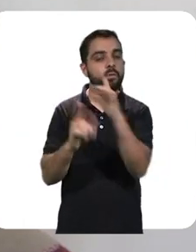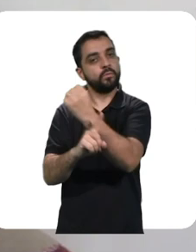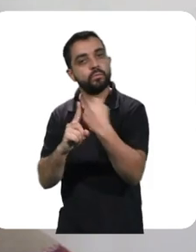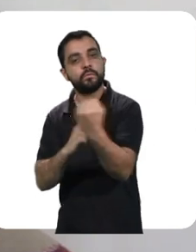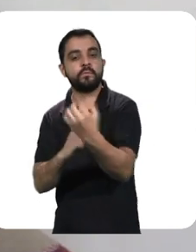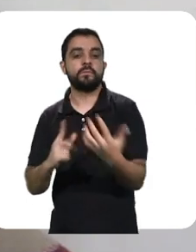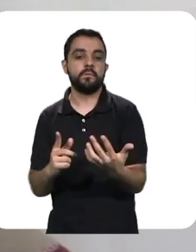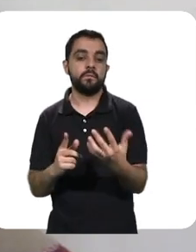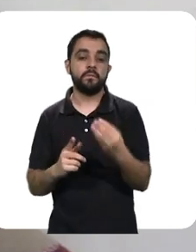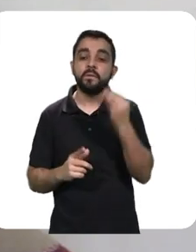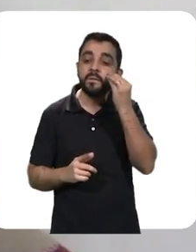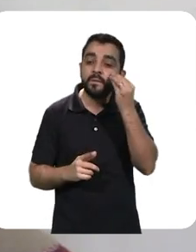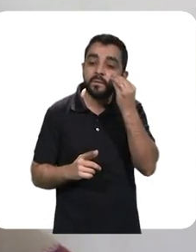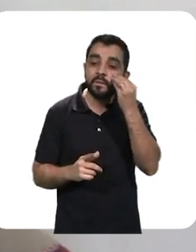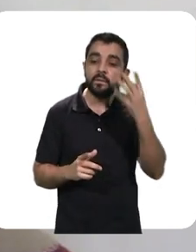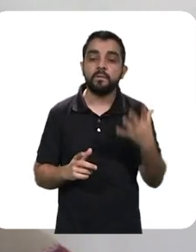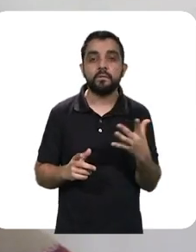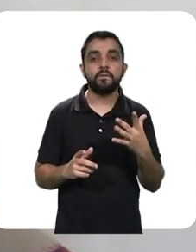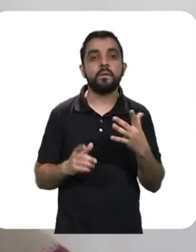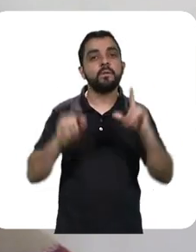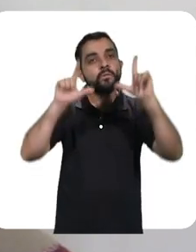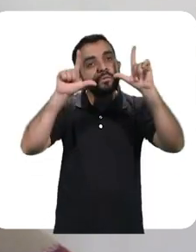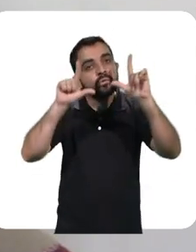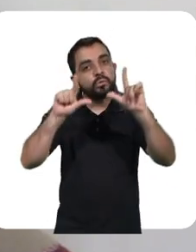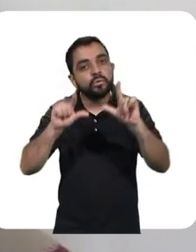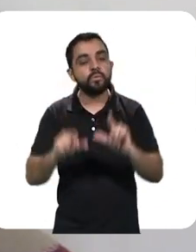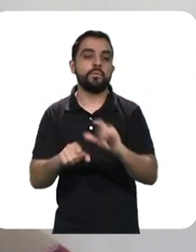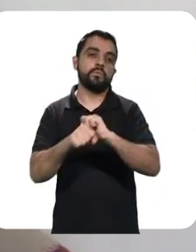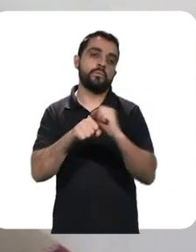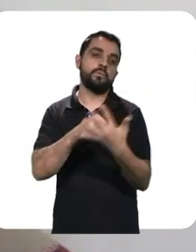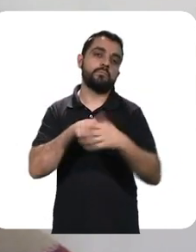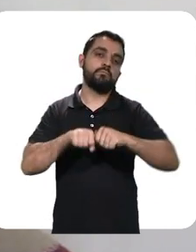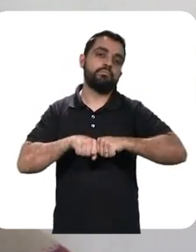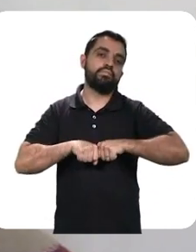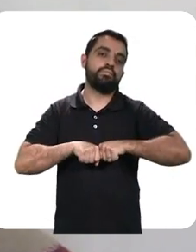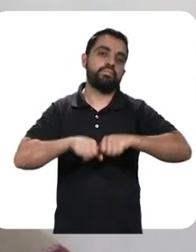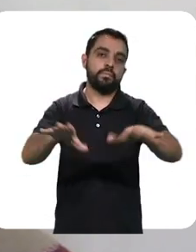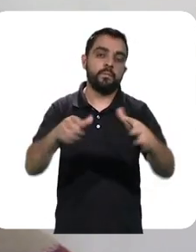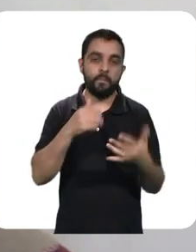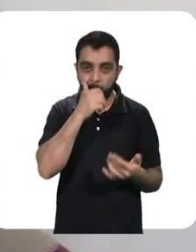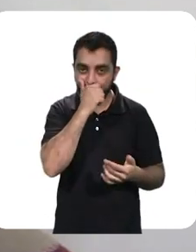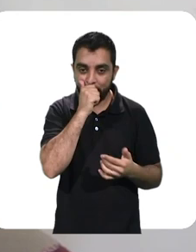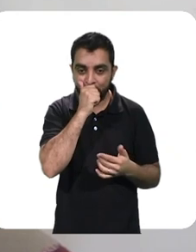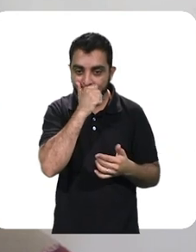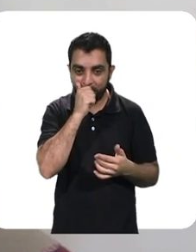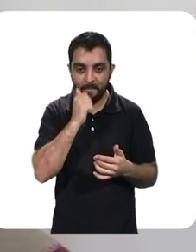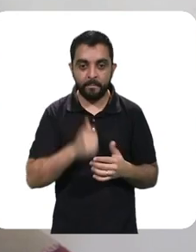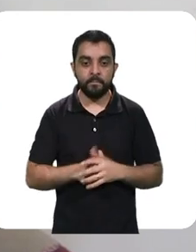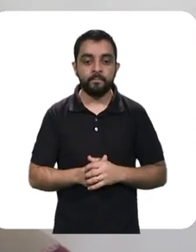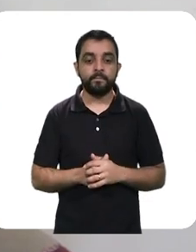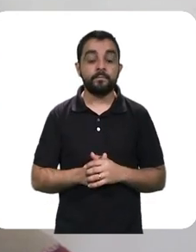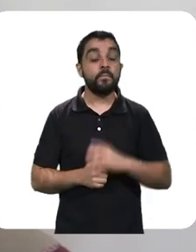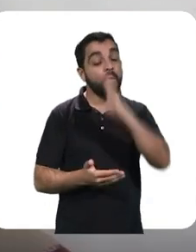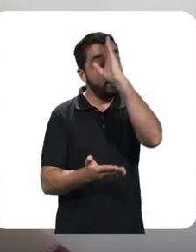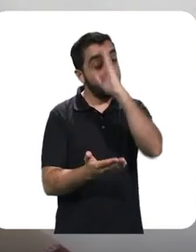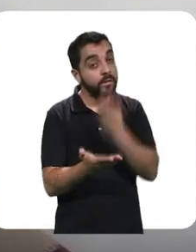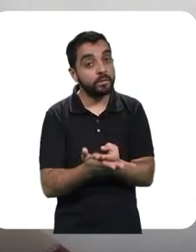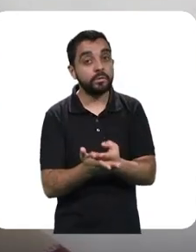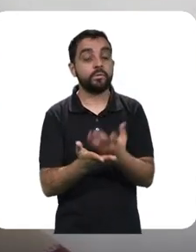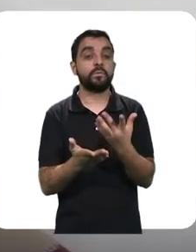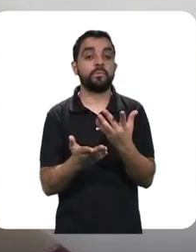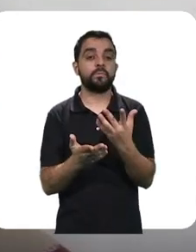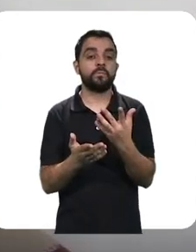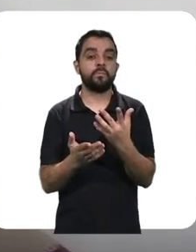realmente consiga, de alguma forma, atenuar o efeito catastrófico dessa pandemia no Brasil.